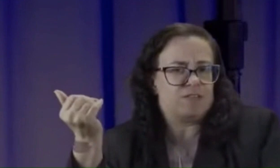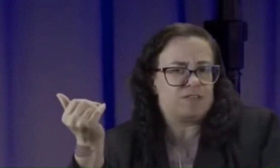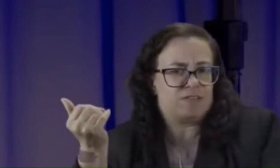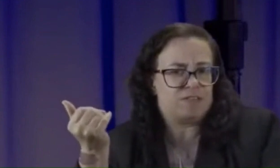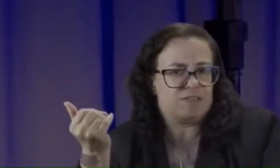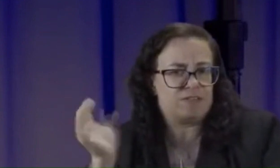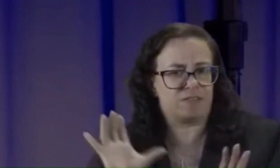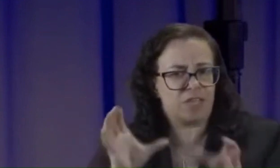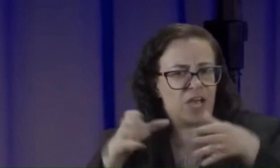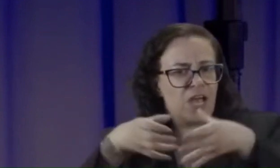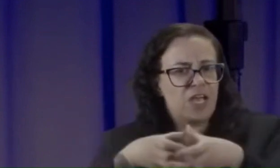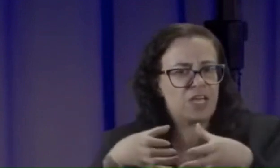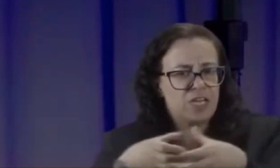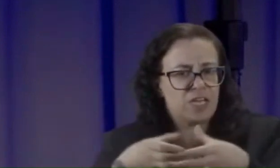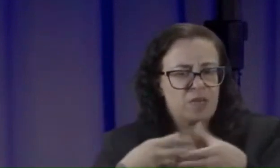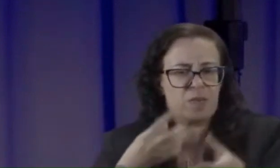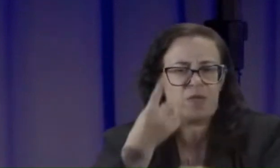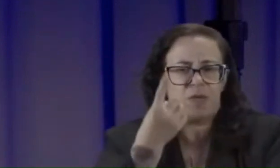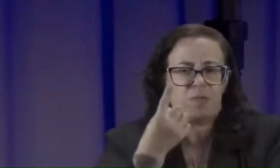Copenhague, em